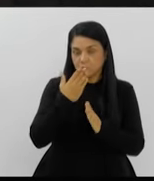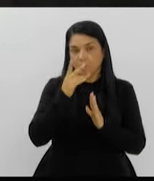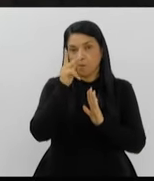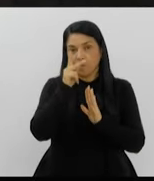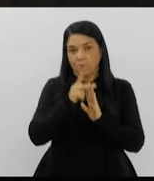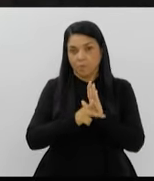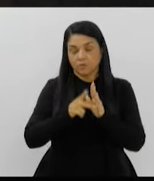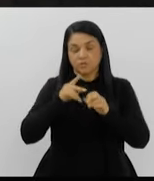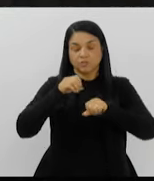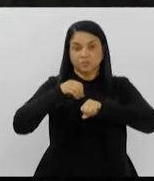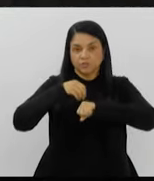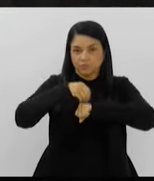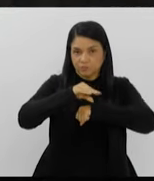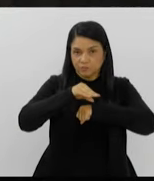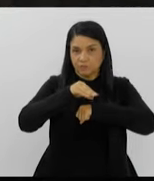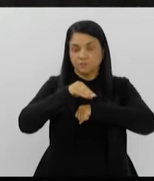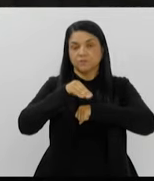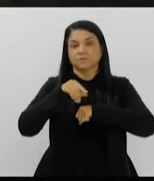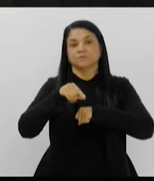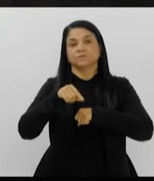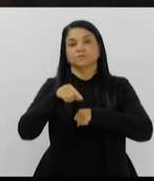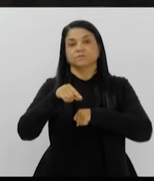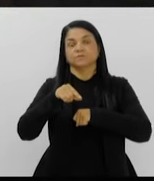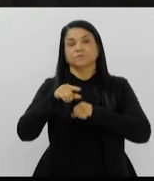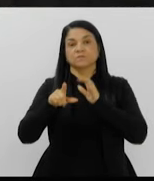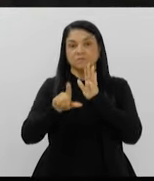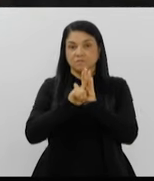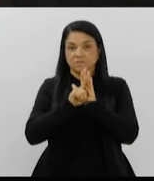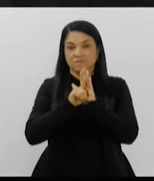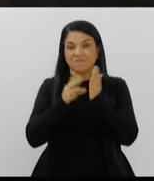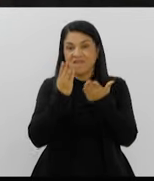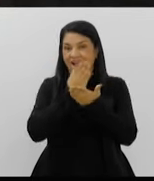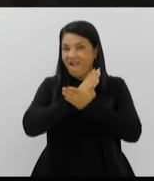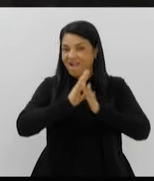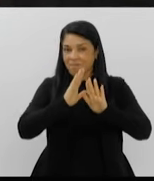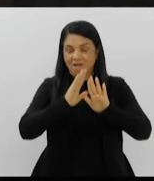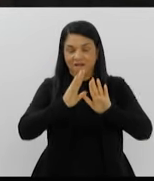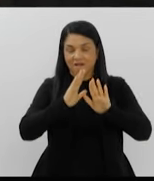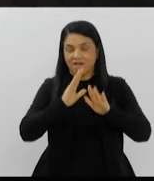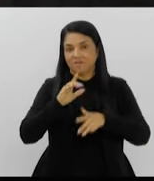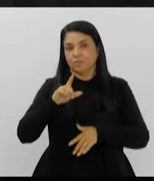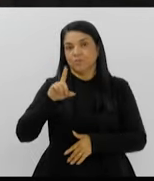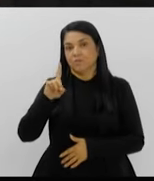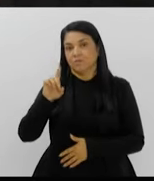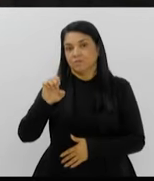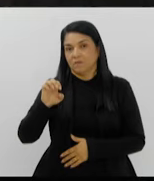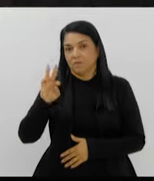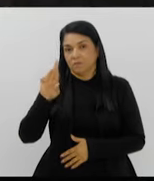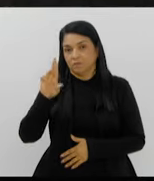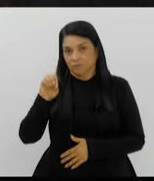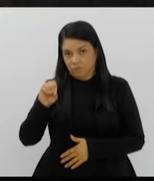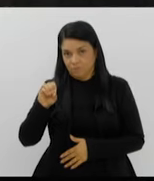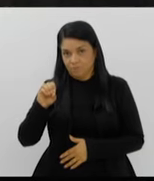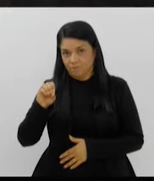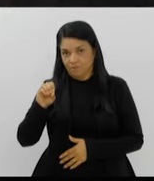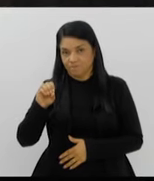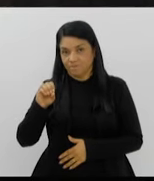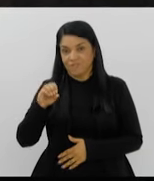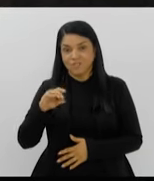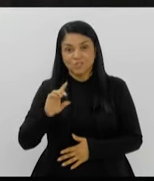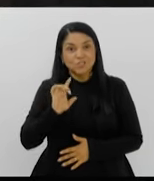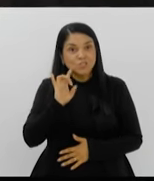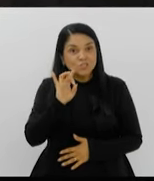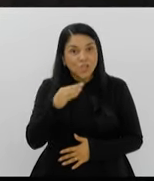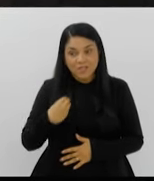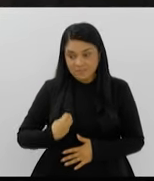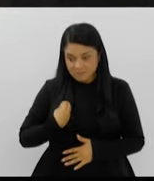uma indicação legislativa para acabar de vez com o Detro. O Detro só existe no Rio de